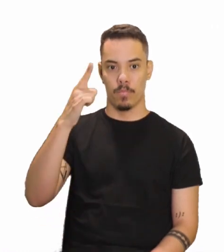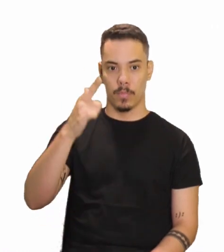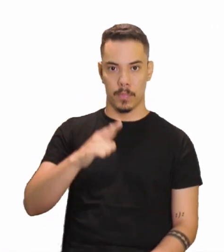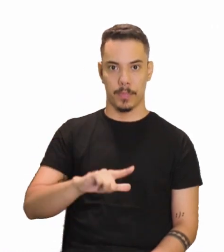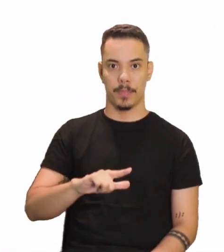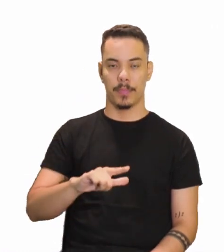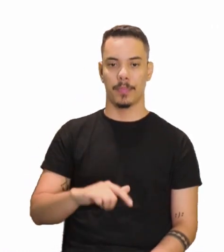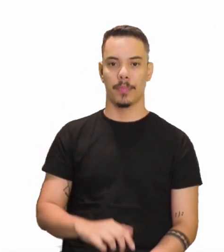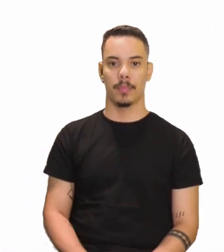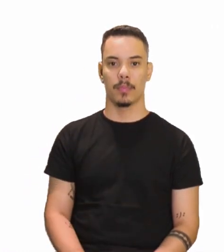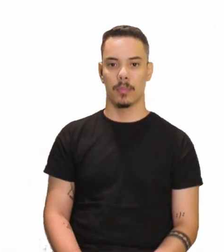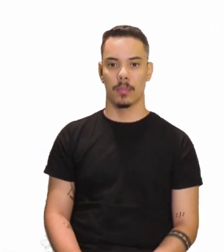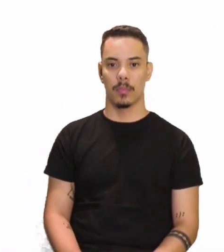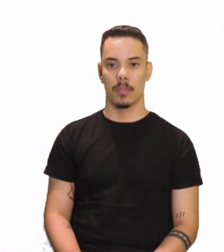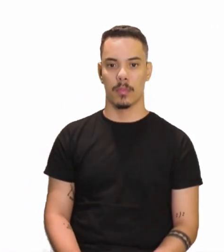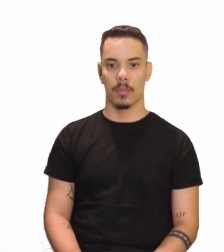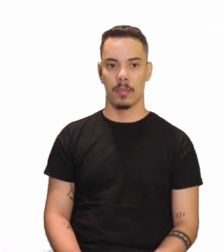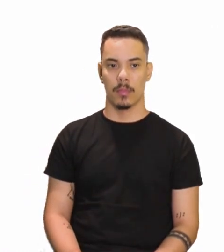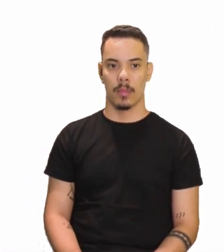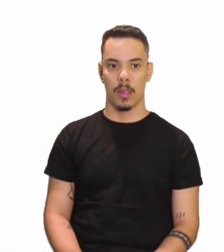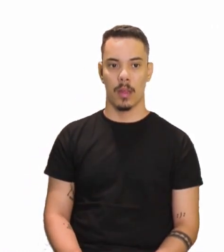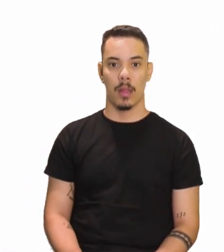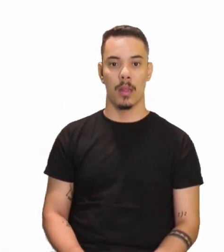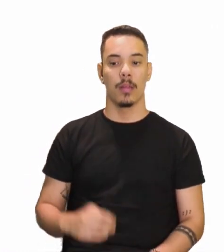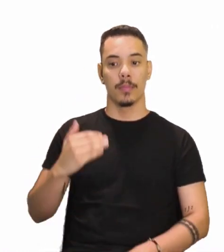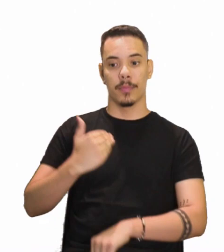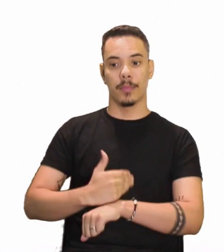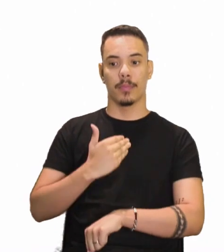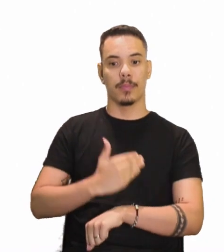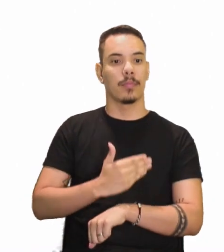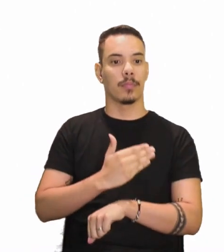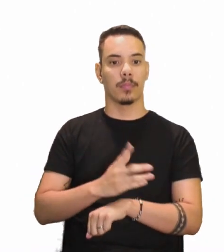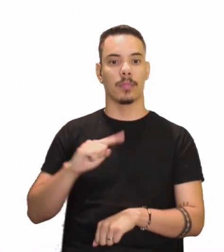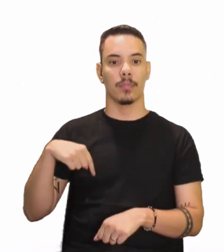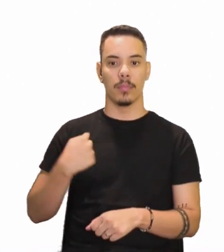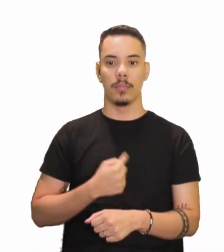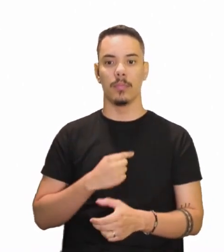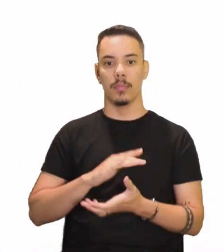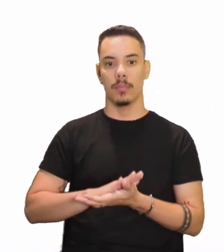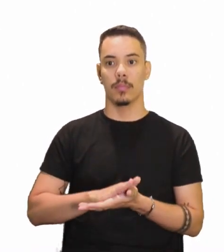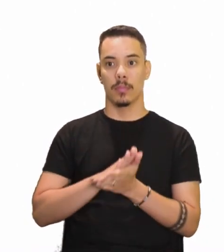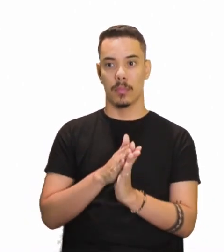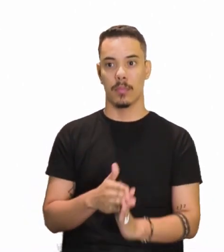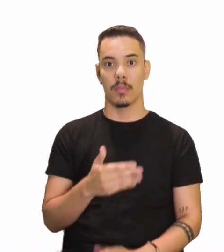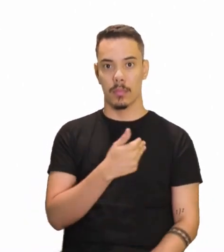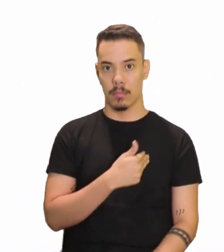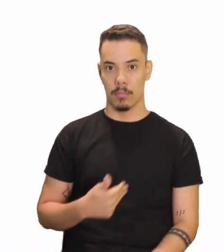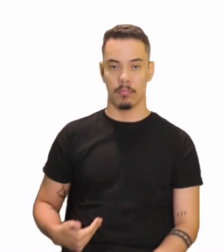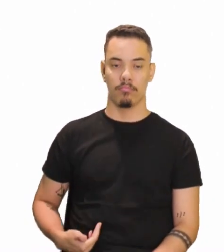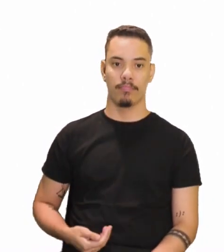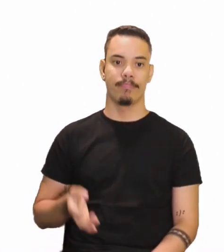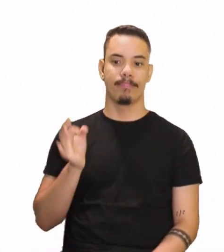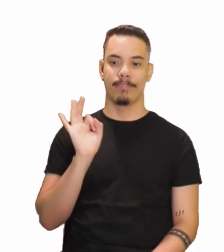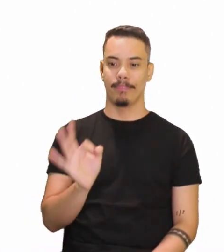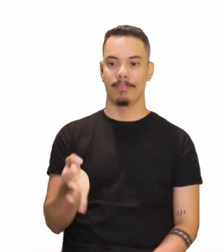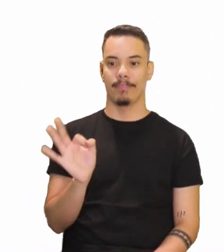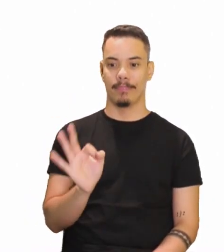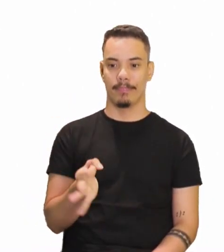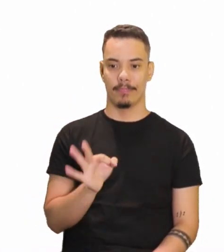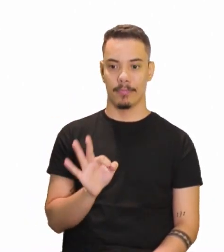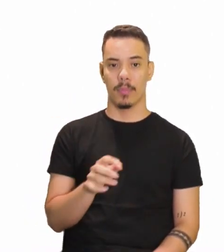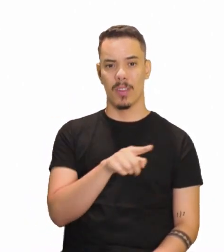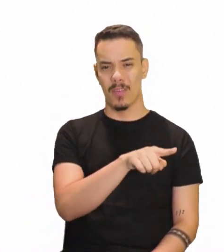um cartoon aqui ó toda hora somos pisados pelos governantes isso você lê isso é